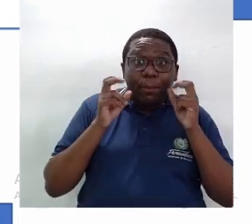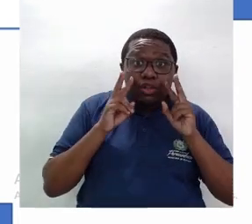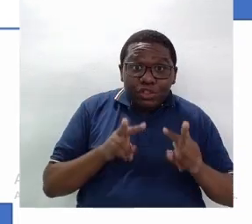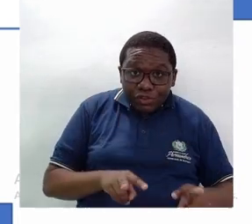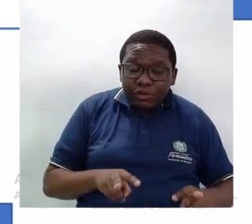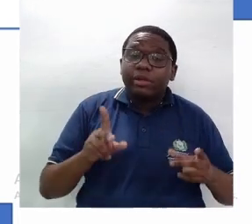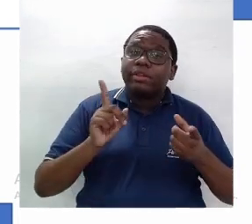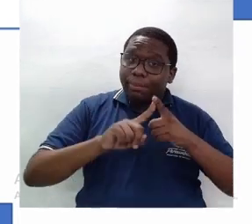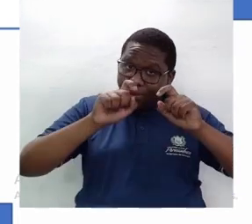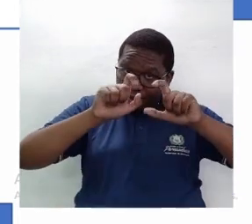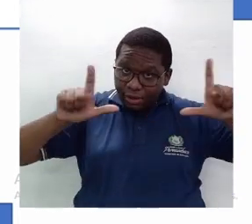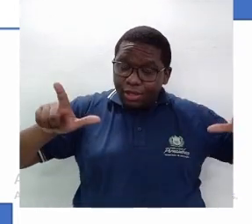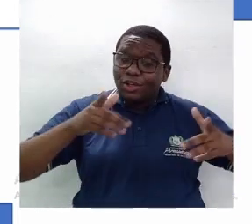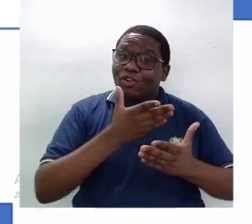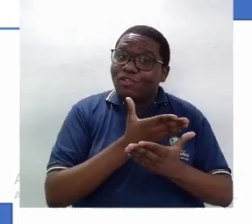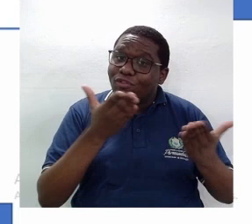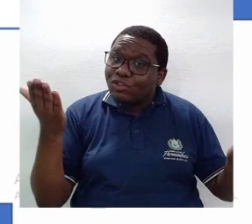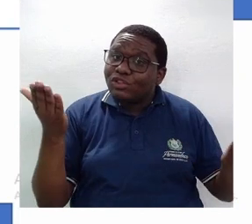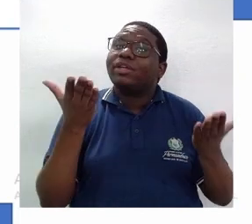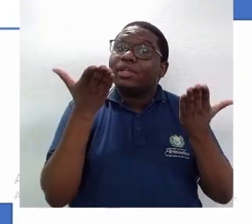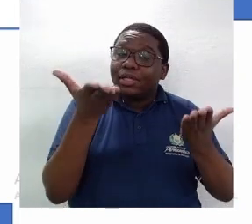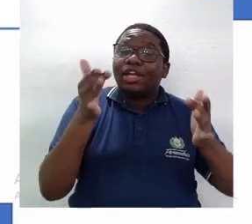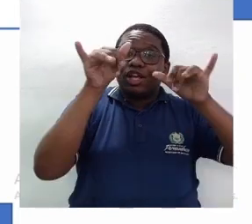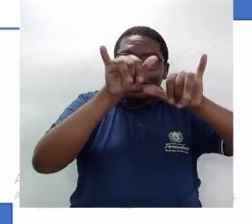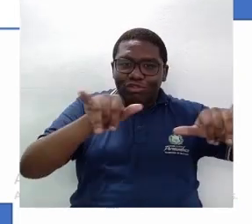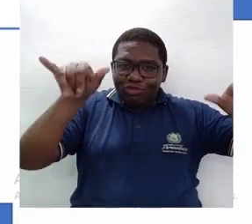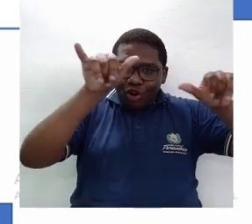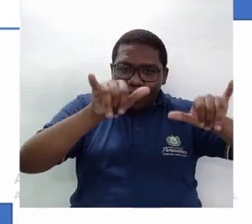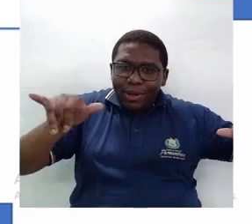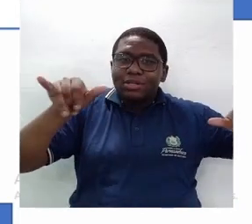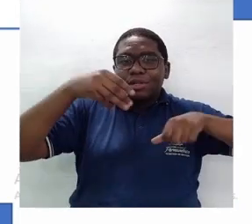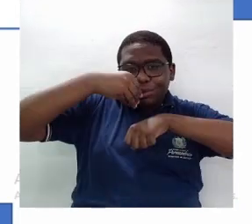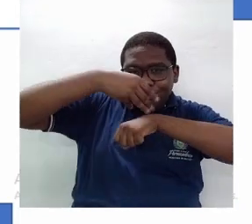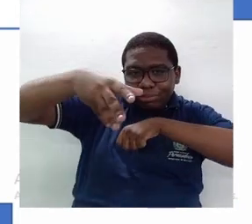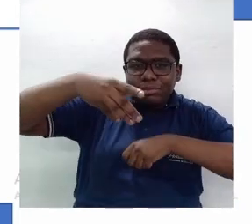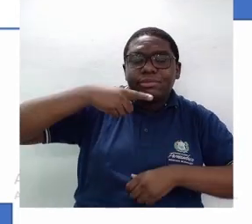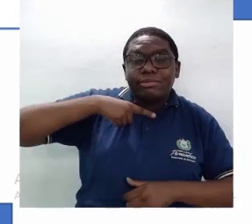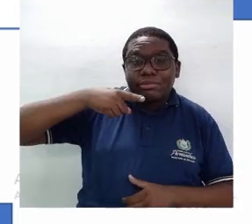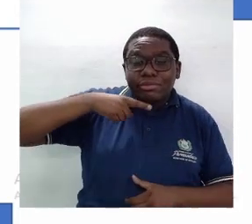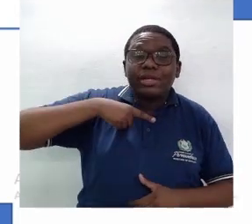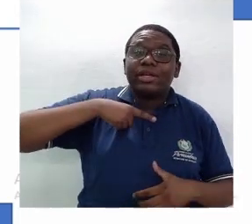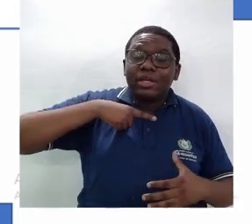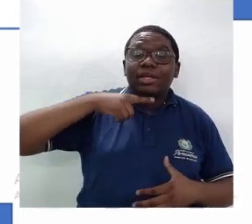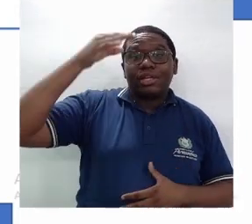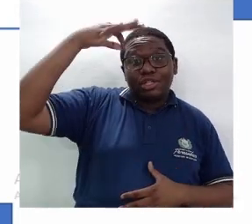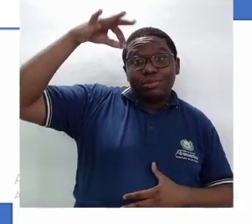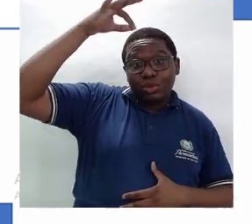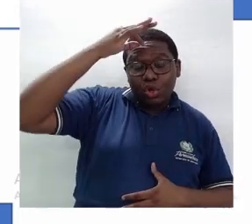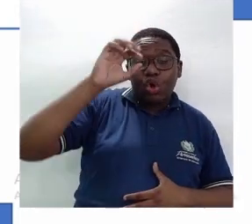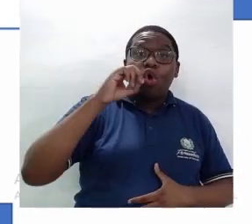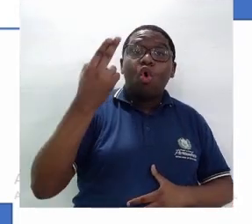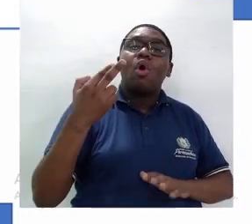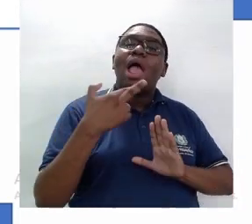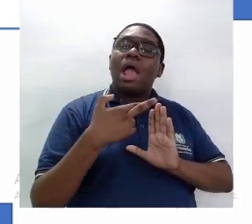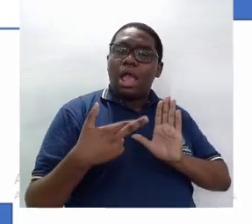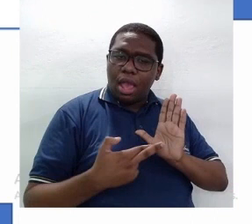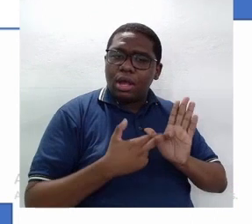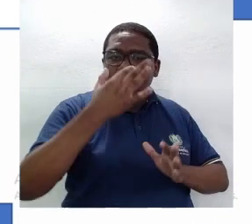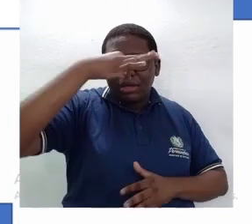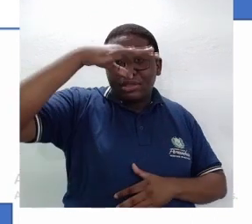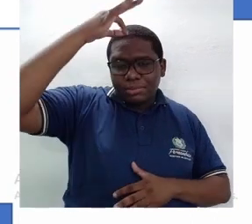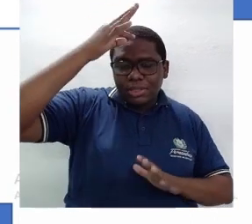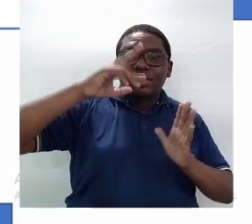ainda trago para vocês esta informação. Espiritismo ou doutrina espírita é